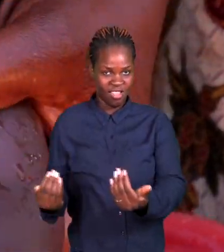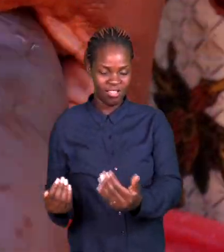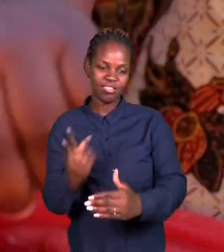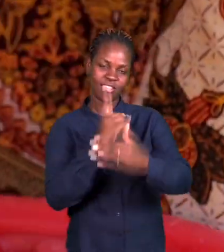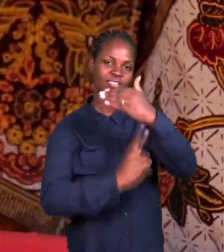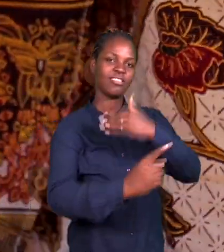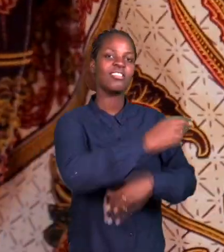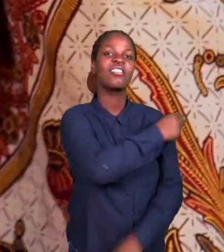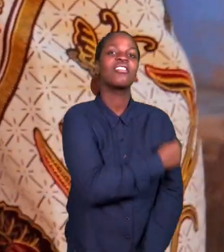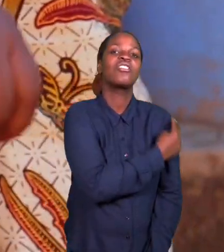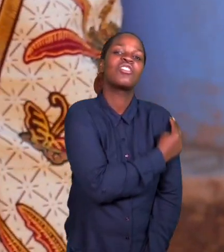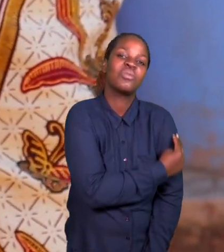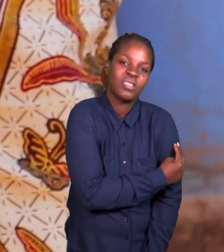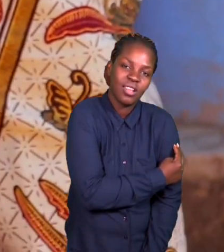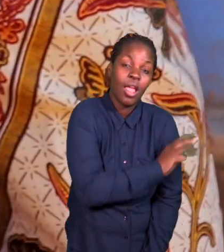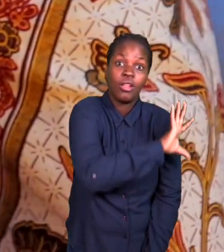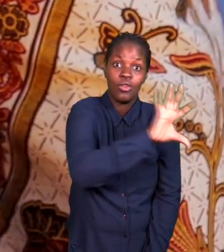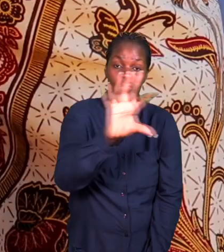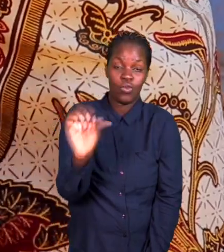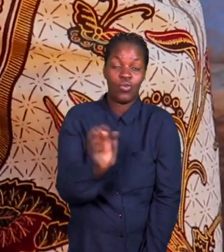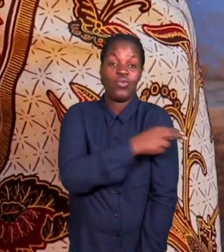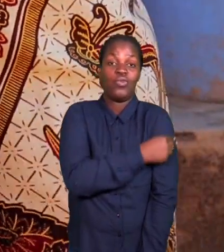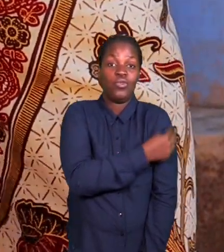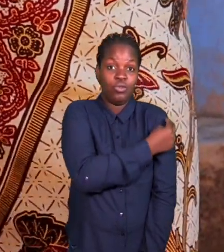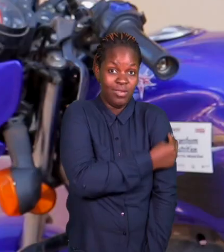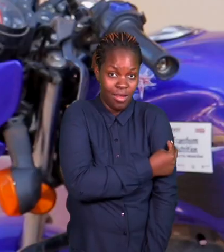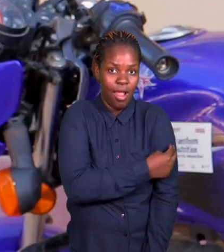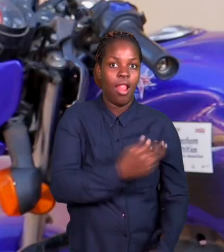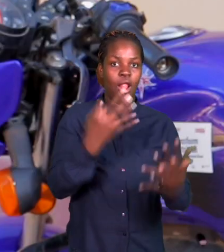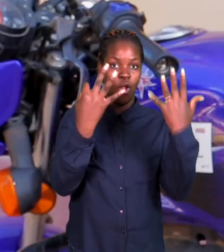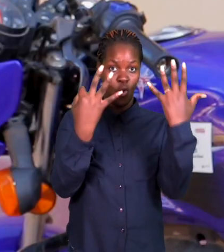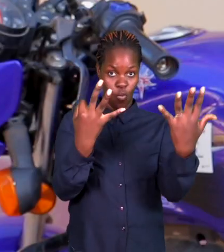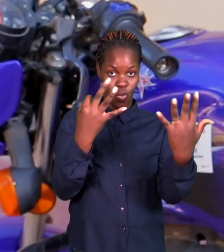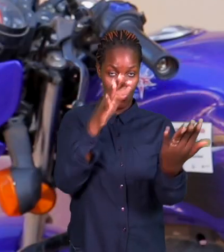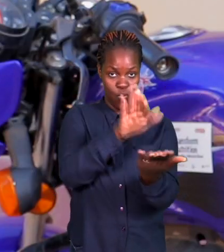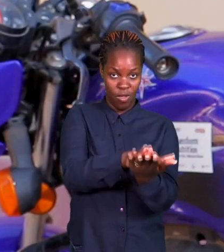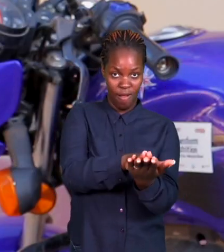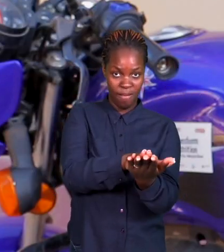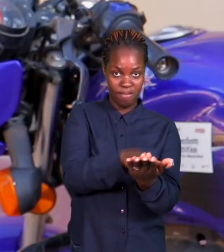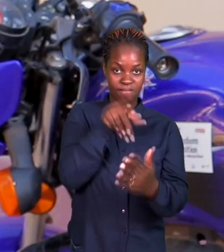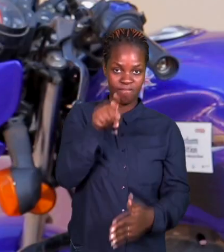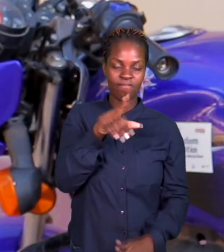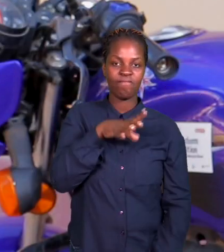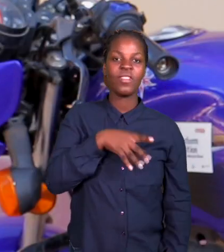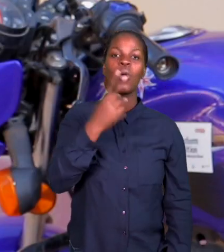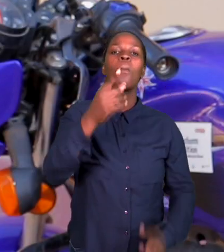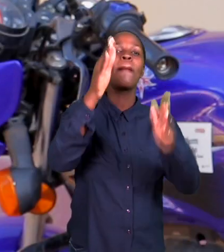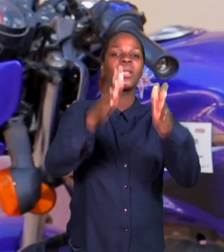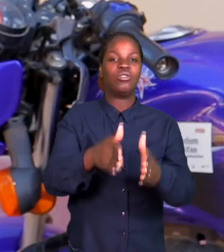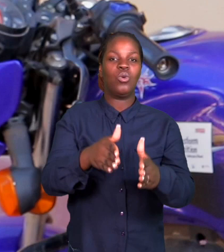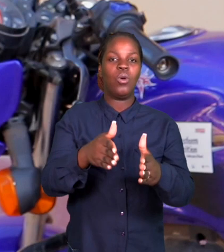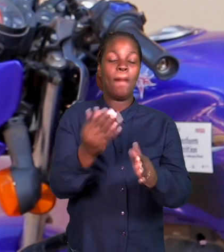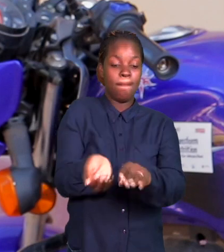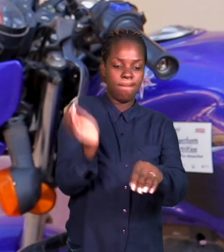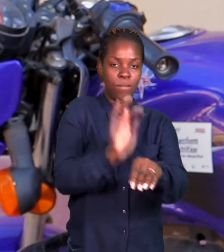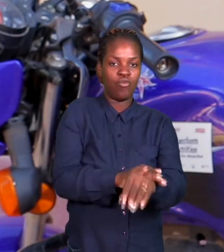a unidade sanitária mais próxima. E temos o privilégio de ter em todas as unidades sanitárias, há 8 unidades sanitárias que o distrito